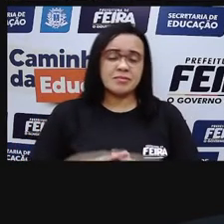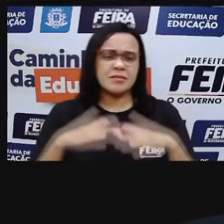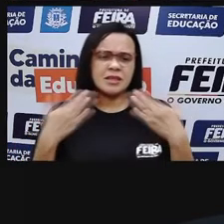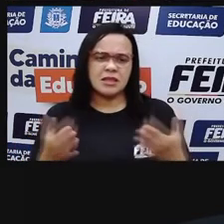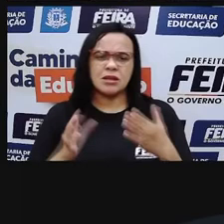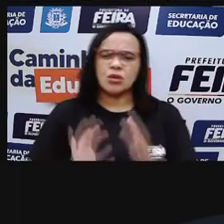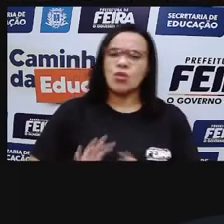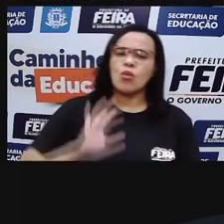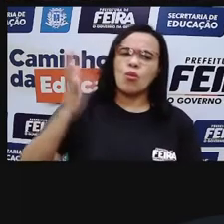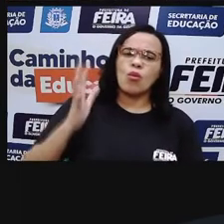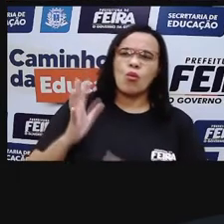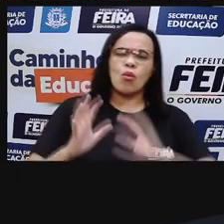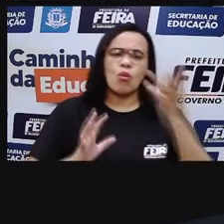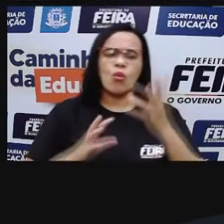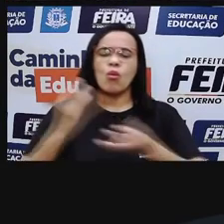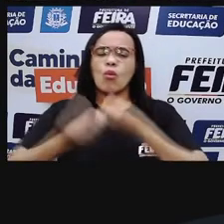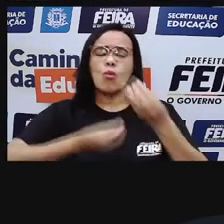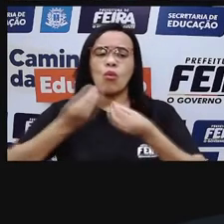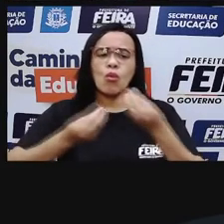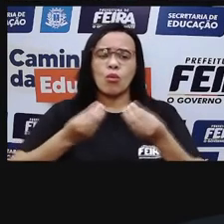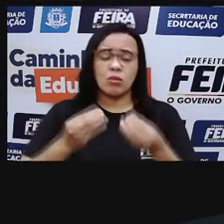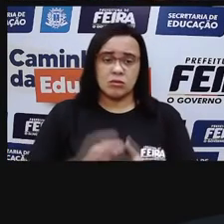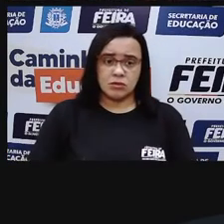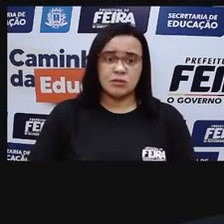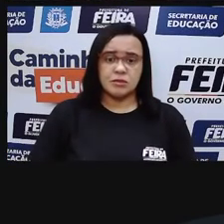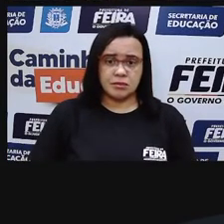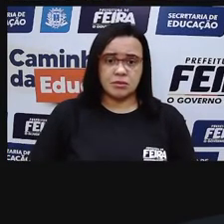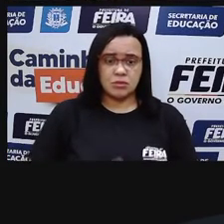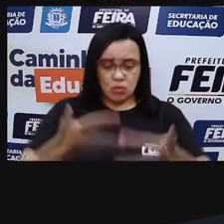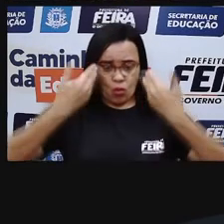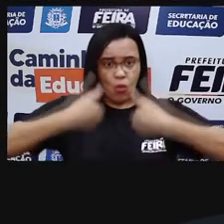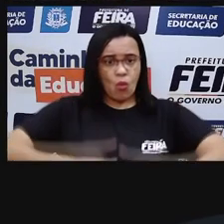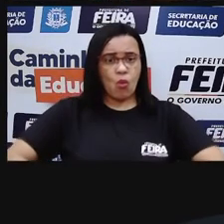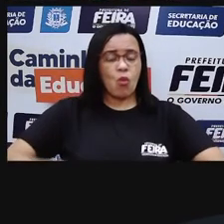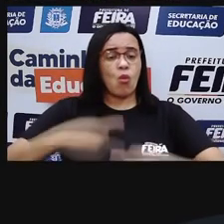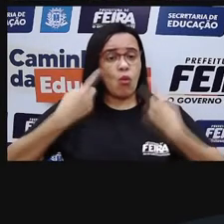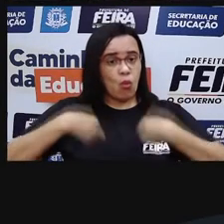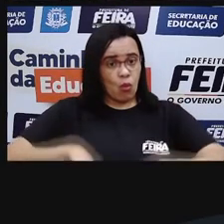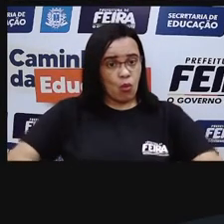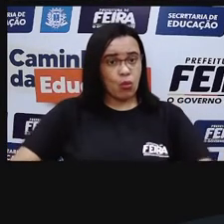acontece? Isso naturalmente, no nosso corpo,